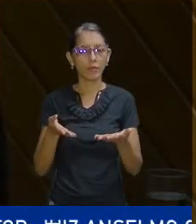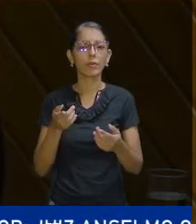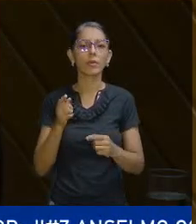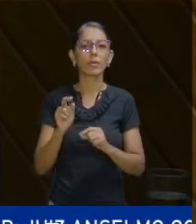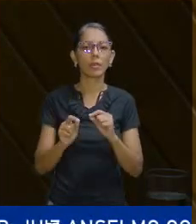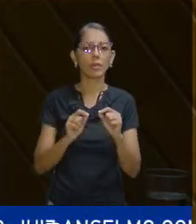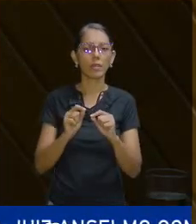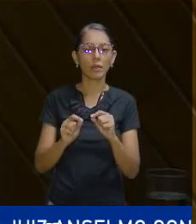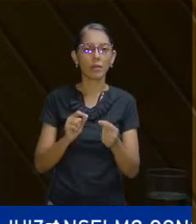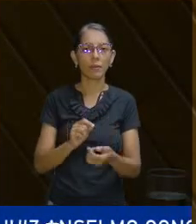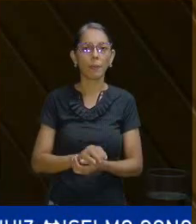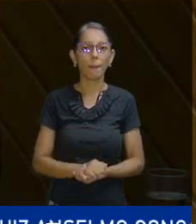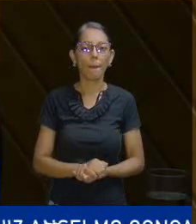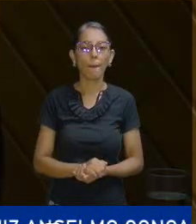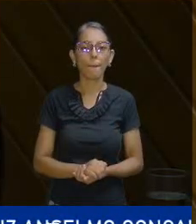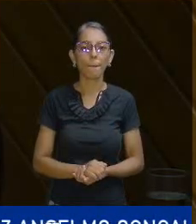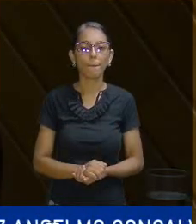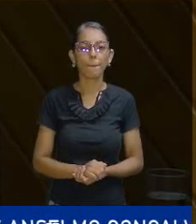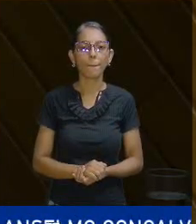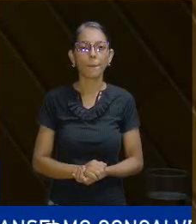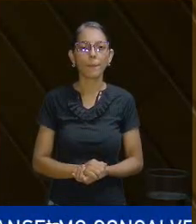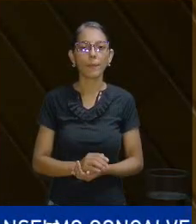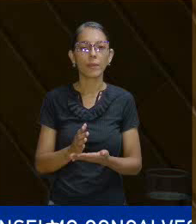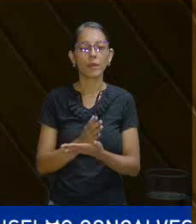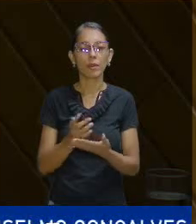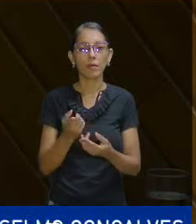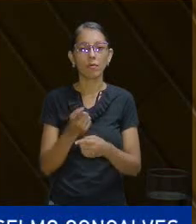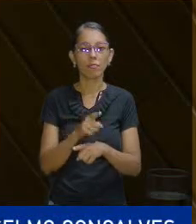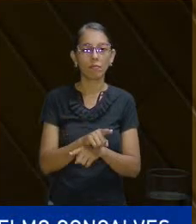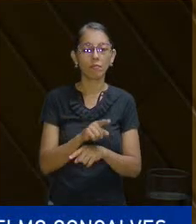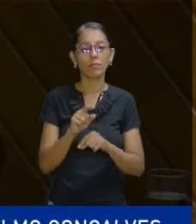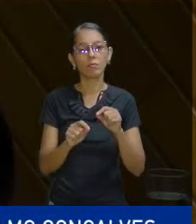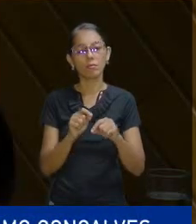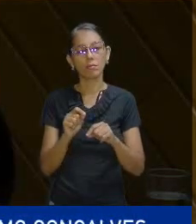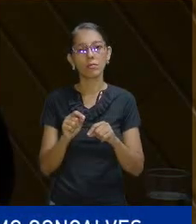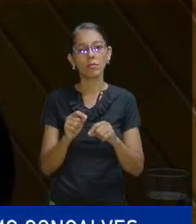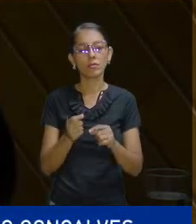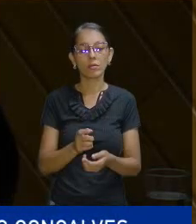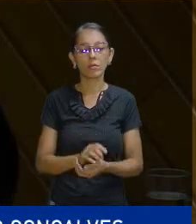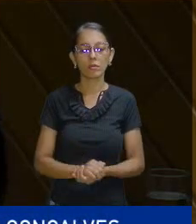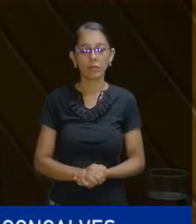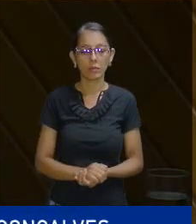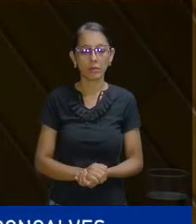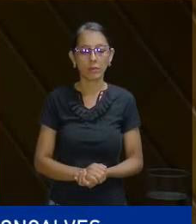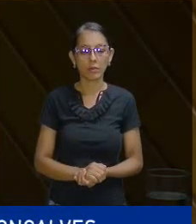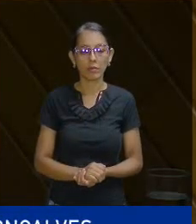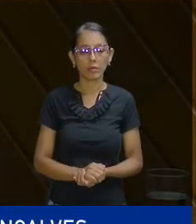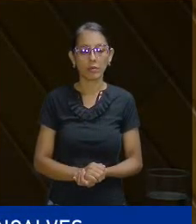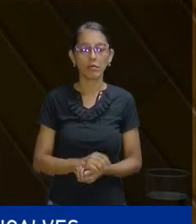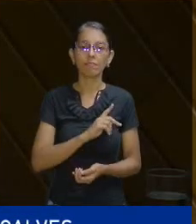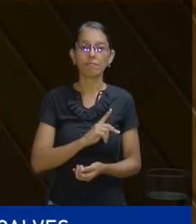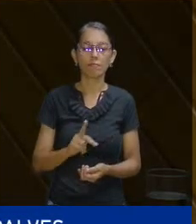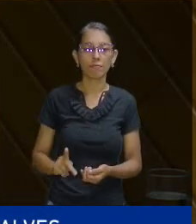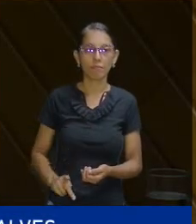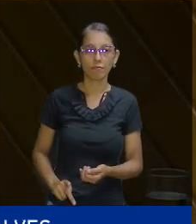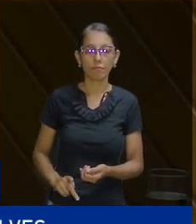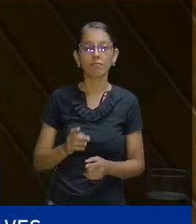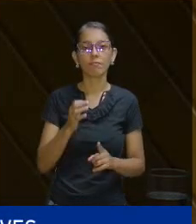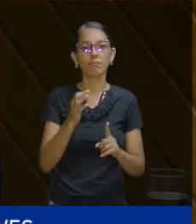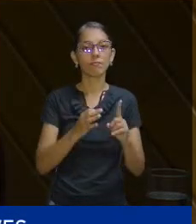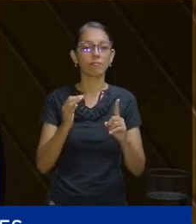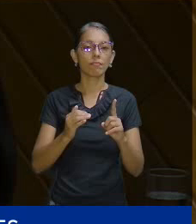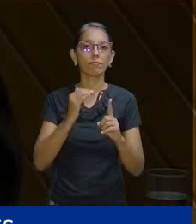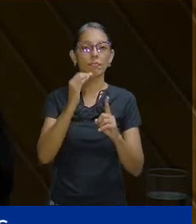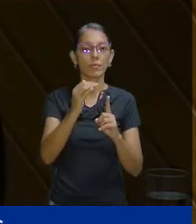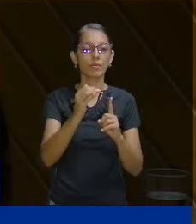dos posicionamentos divergentes entre o então presidente, o João Lages, e o desembargador Carmo